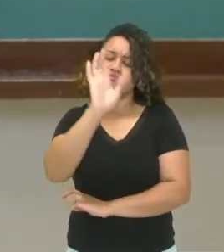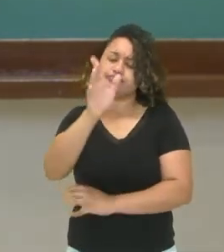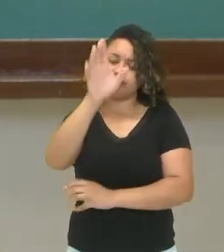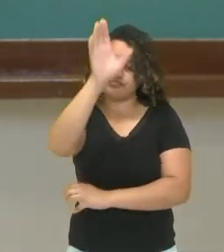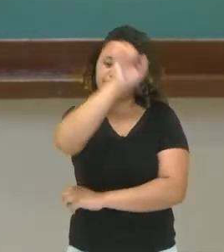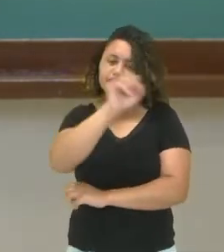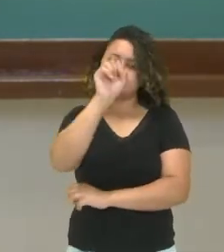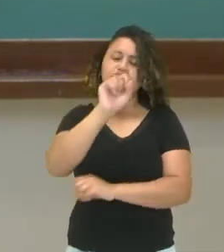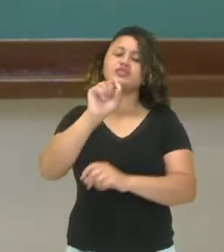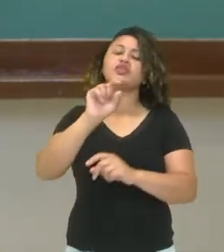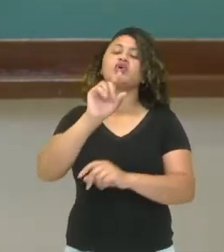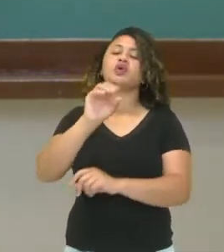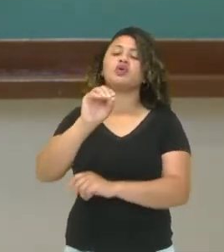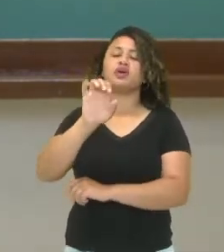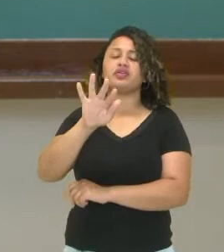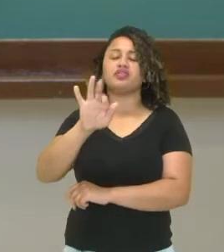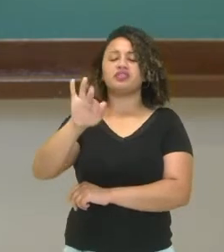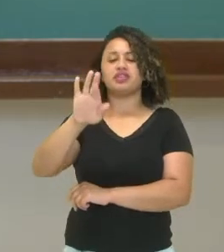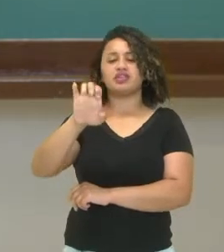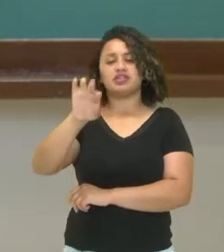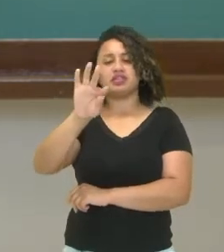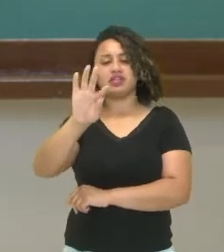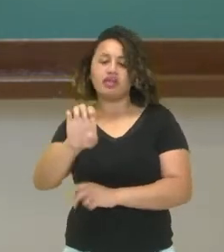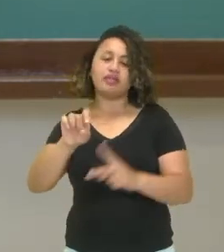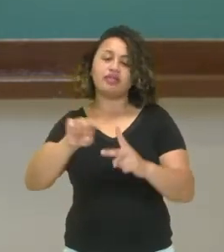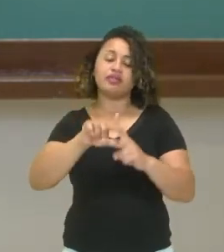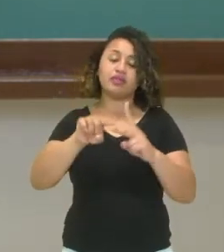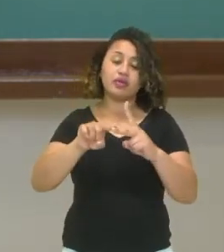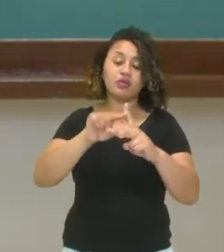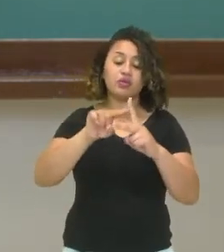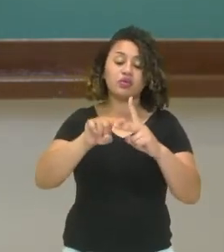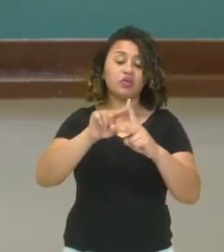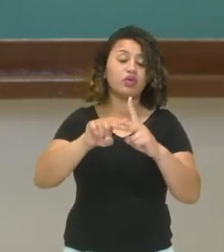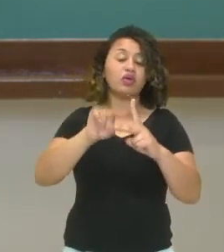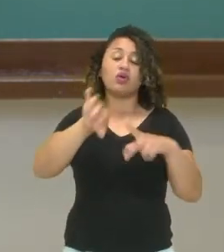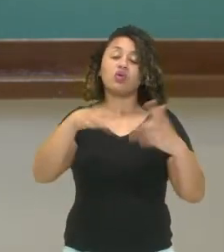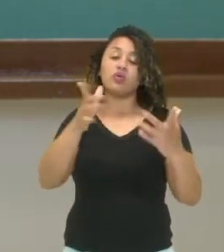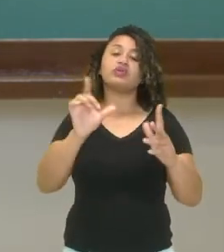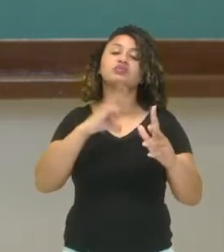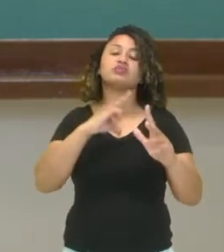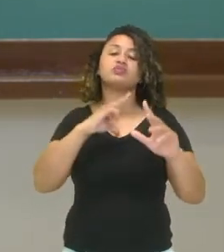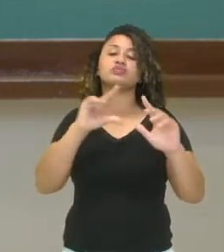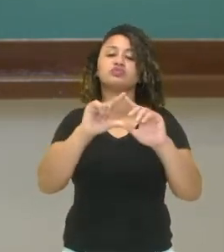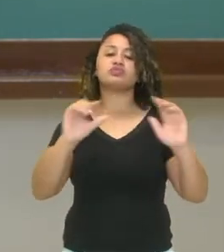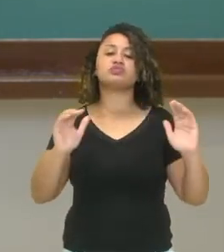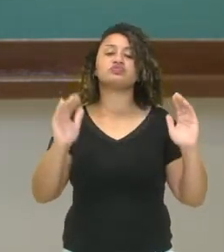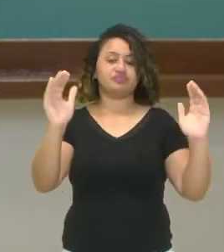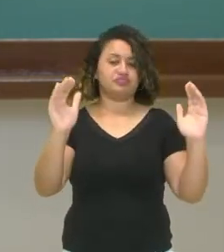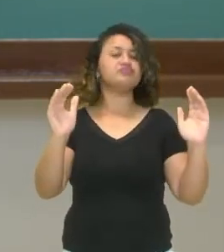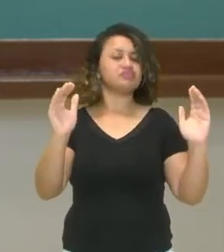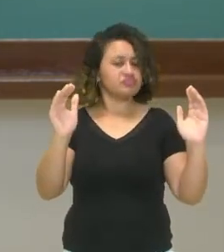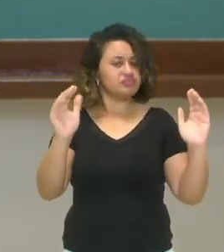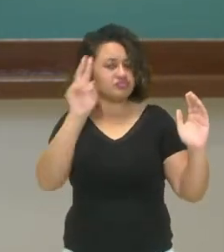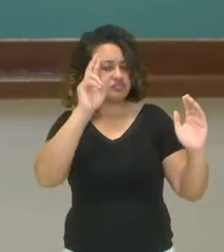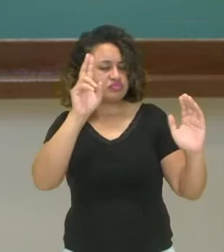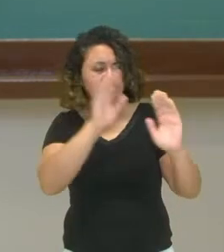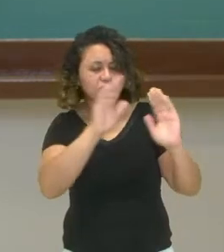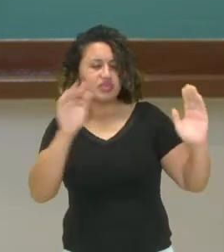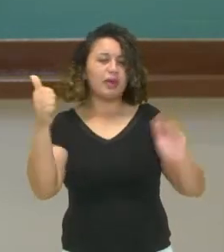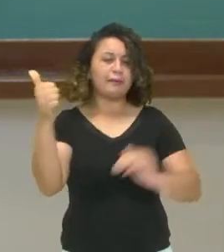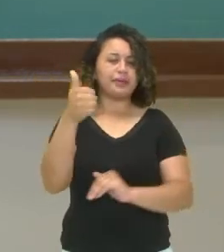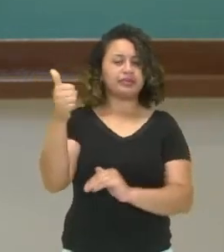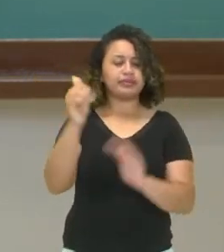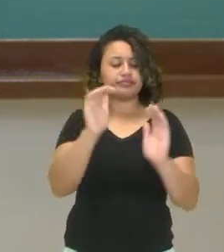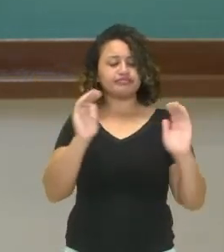sobre coeficiente angular quando a gente falou lá da função afim, da função de primeiro grau.